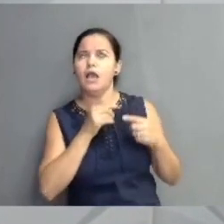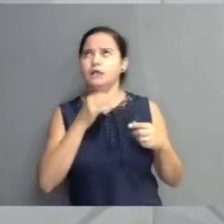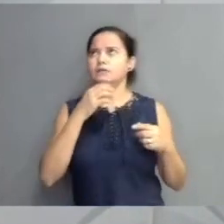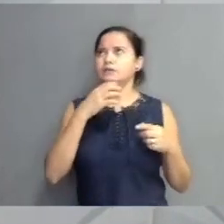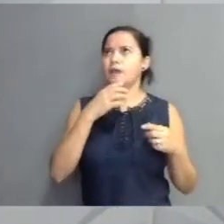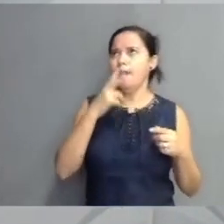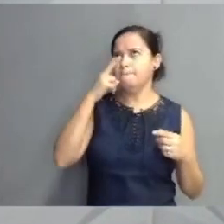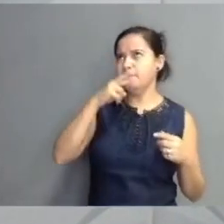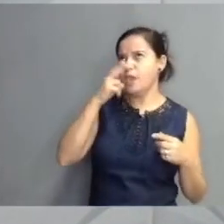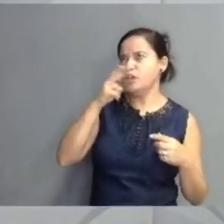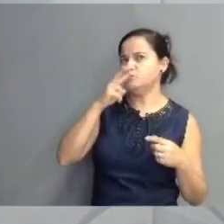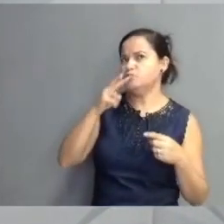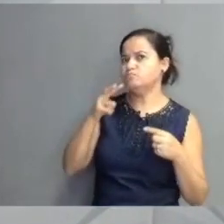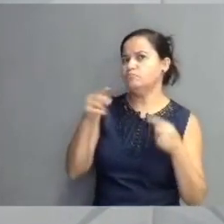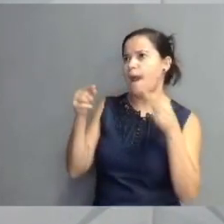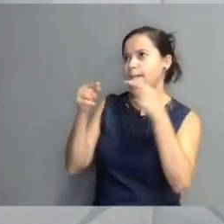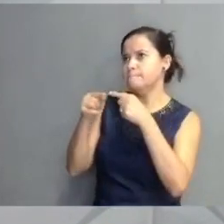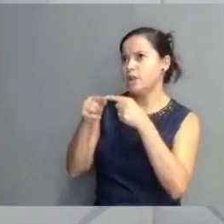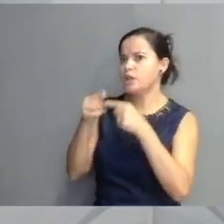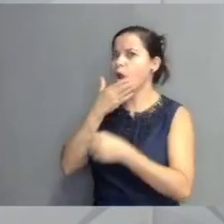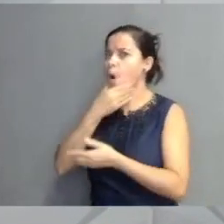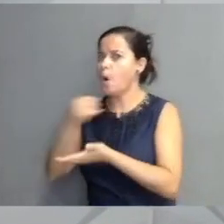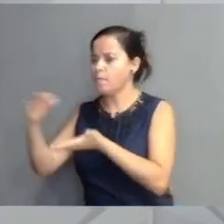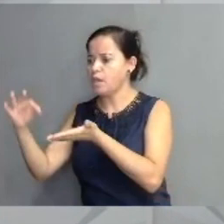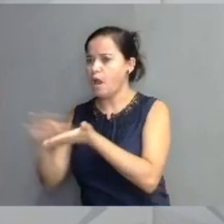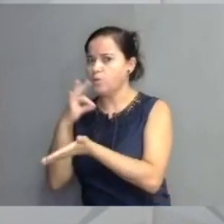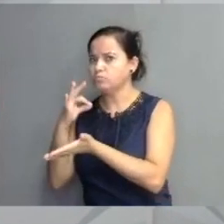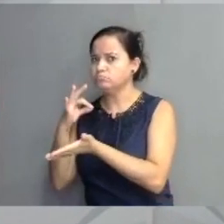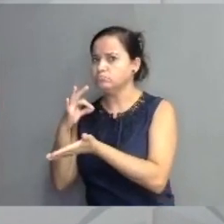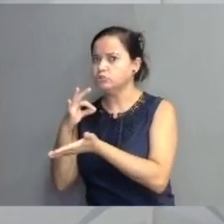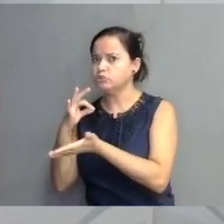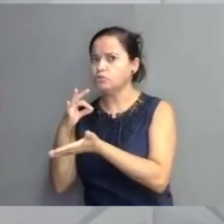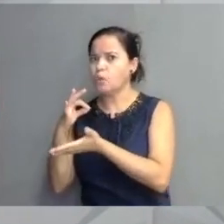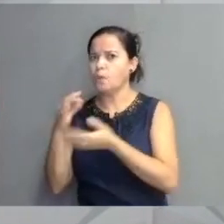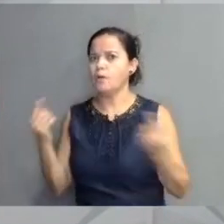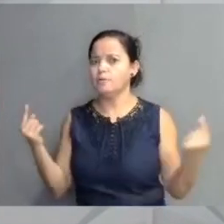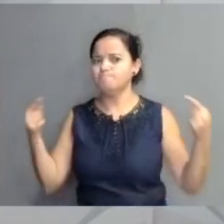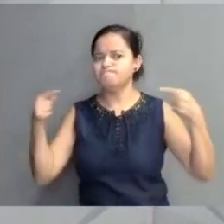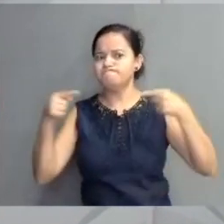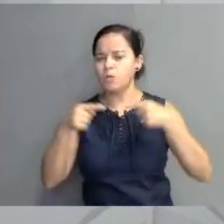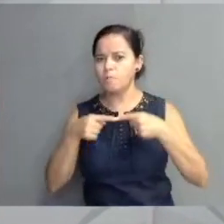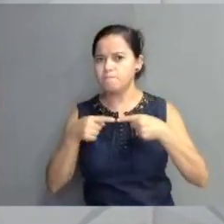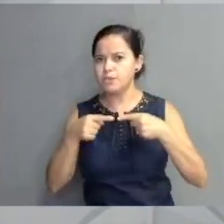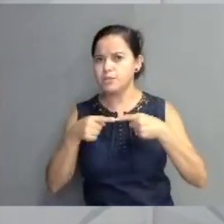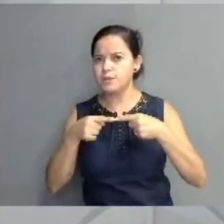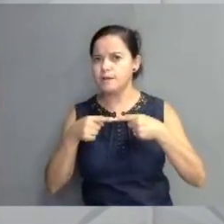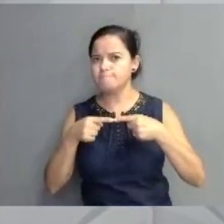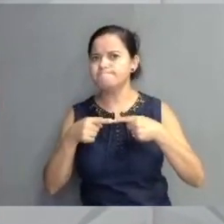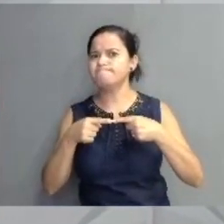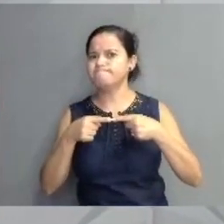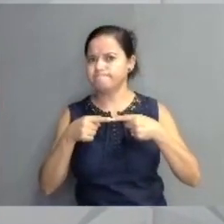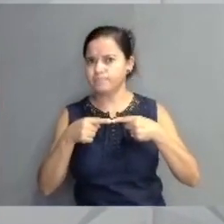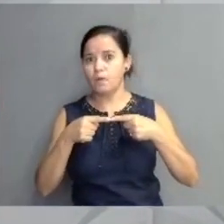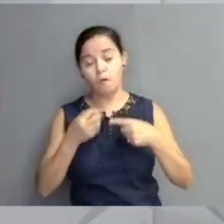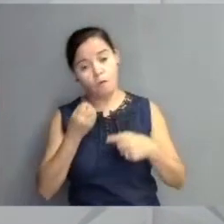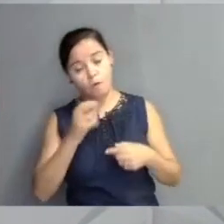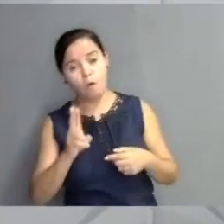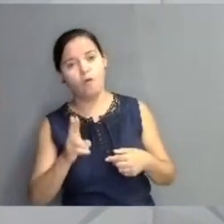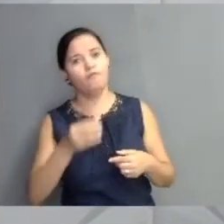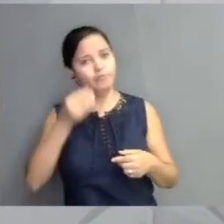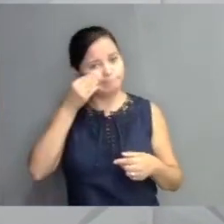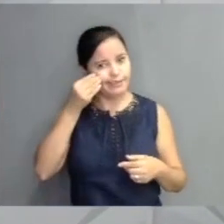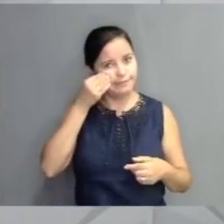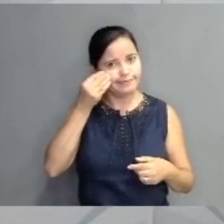sim, ótimo. Se não, eu vou buscar uma outra expressão, né, que seja equivalente à primeira, tá